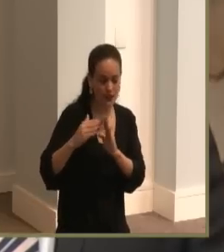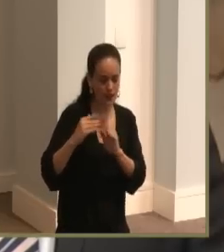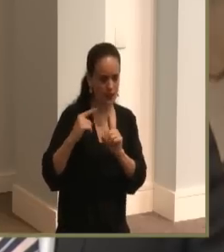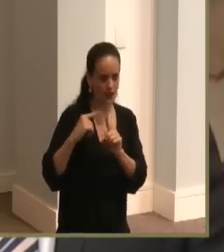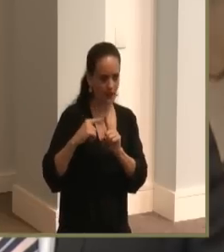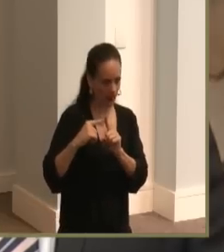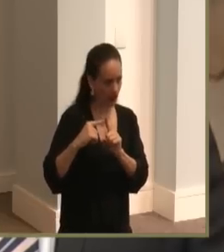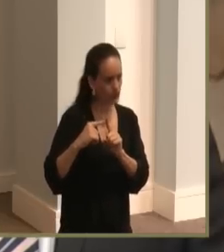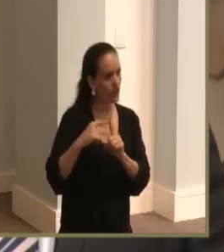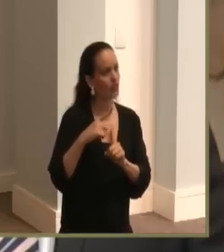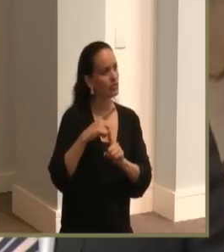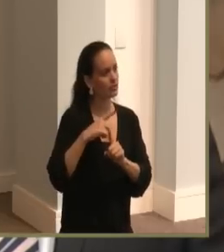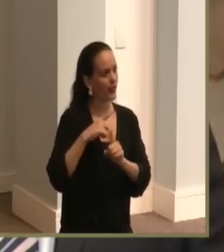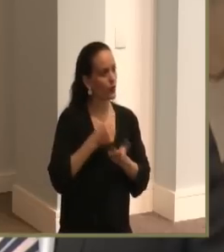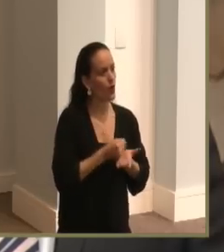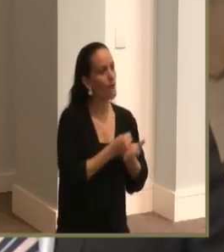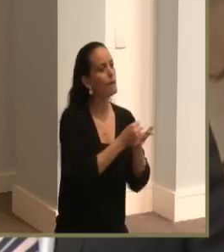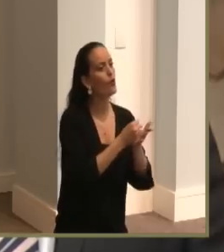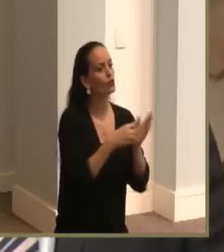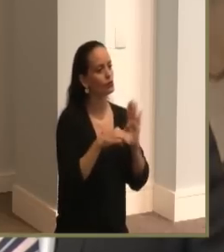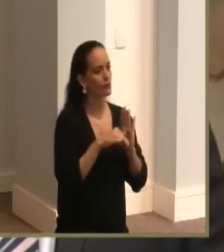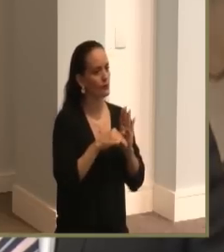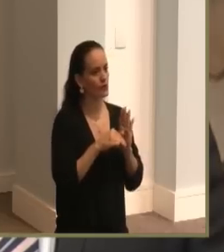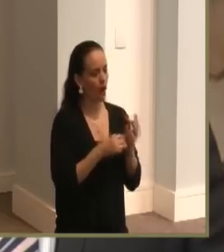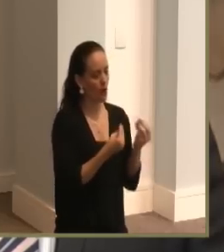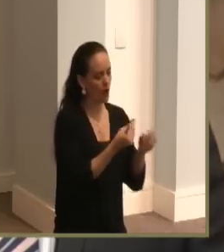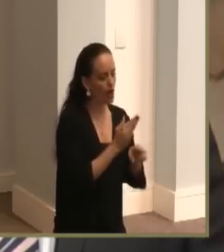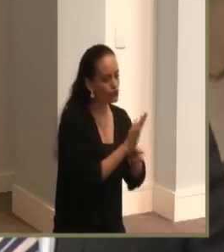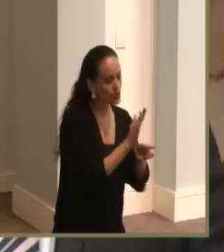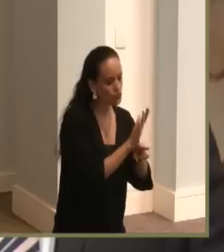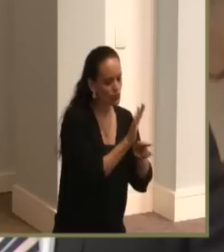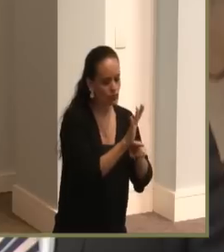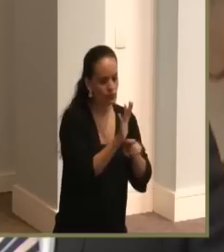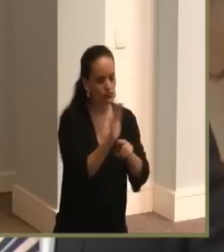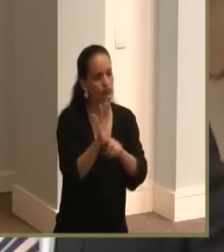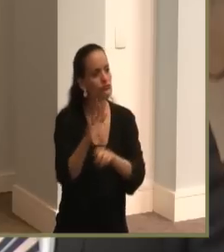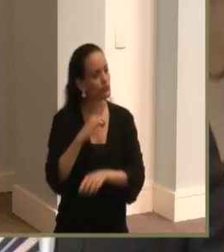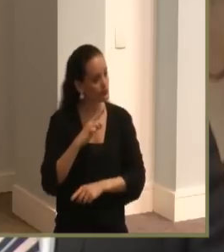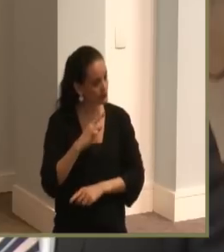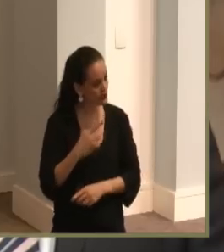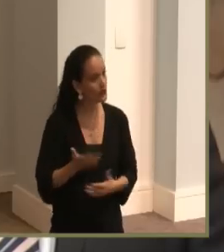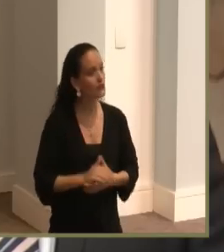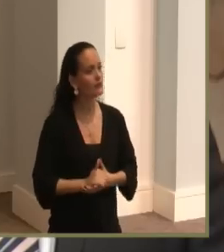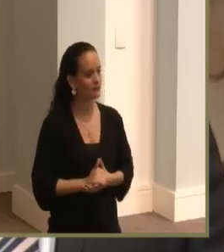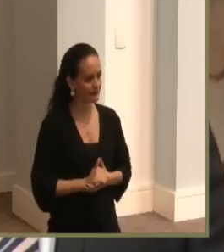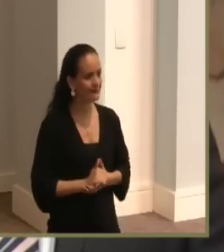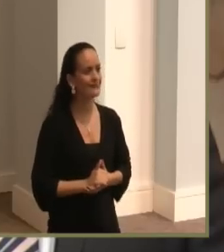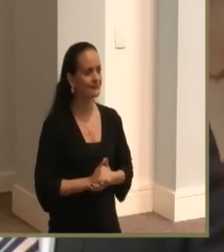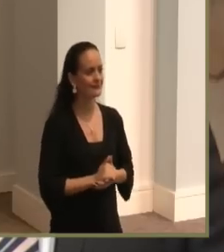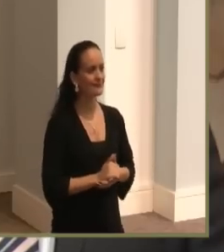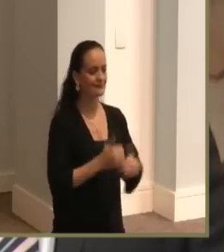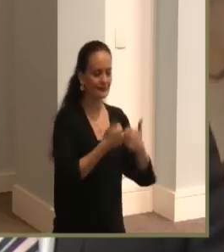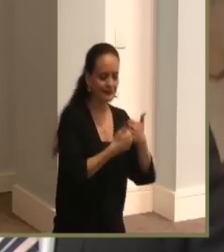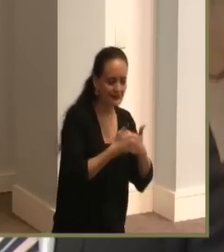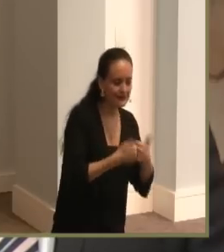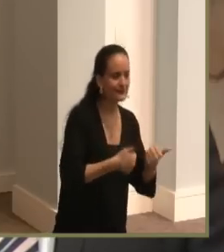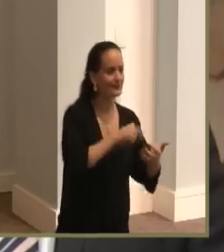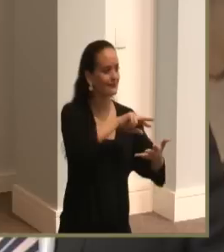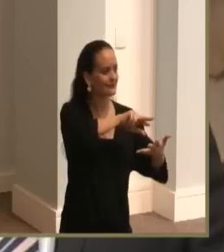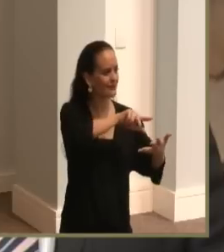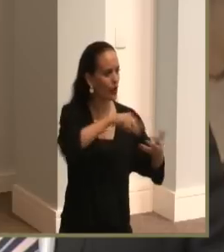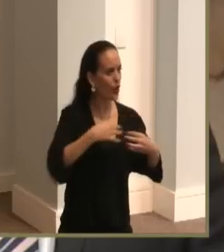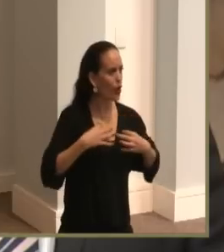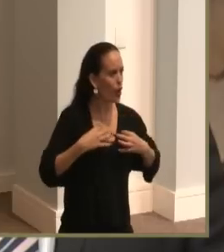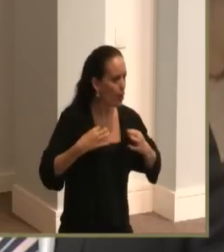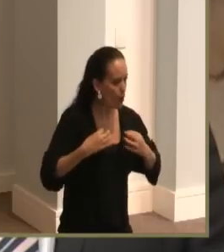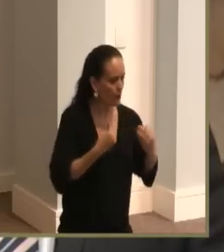beneficiadas, além de Cristolândia, Projeto Viver e outras entidades evangélicas ligadas à nossa convenção,